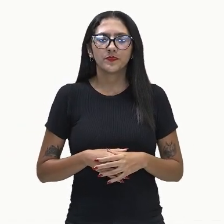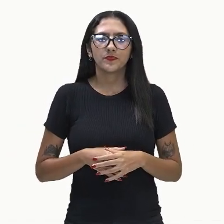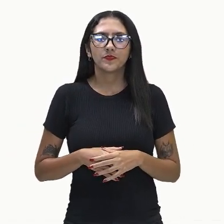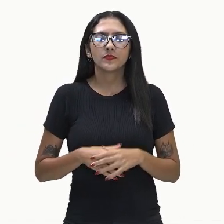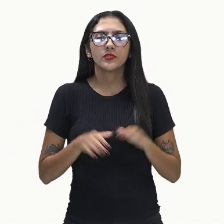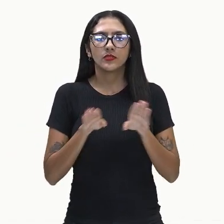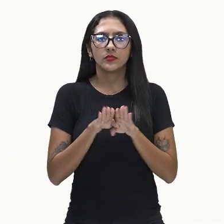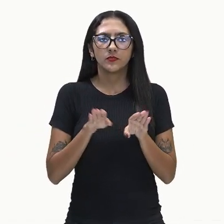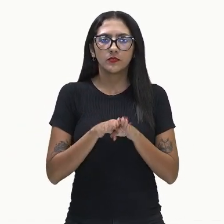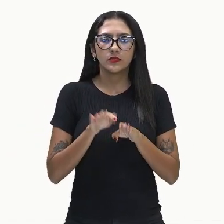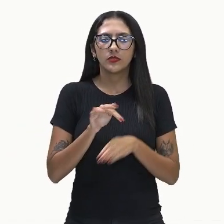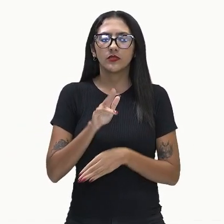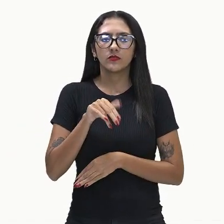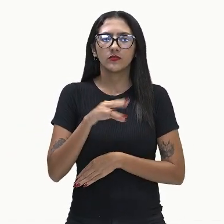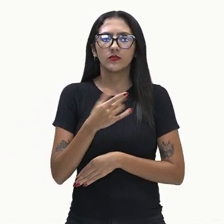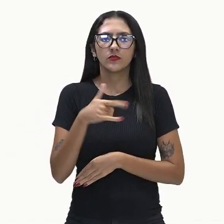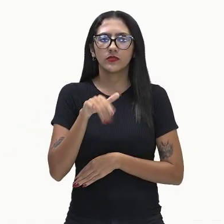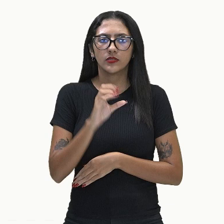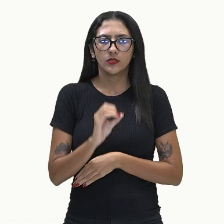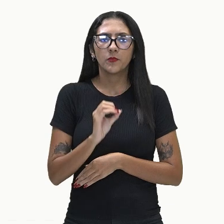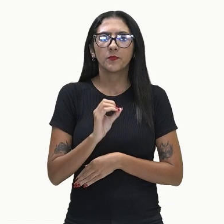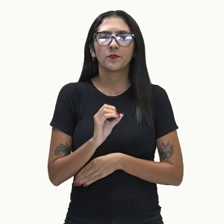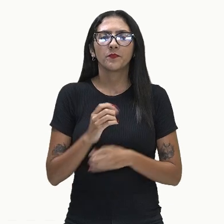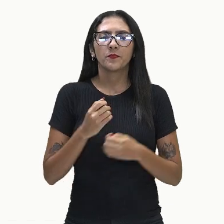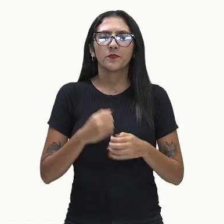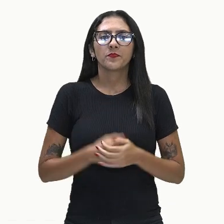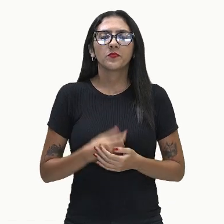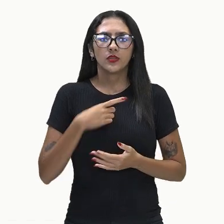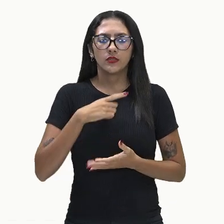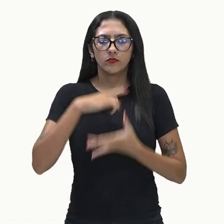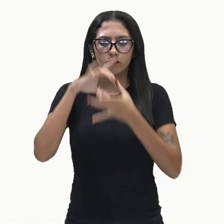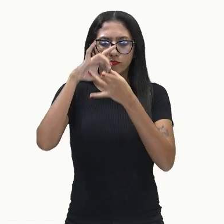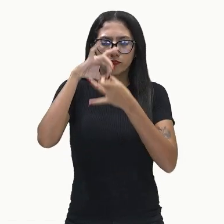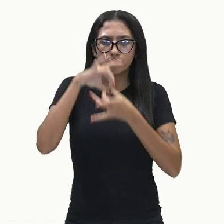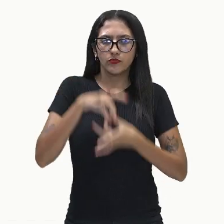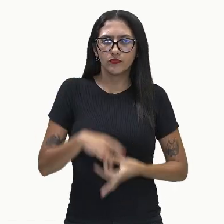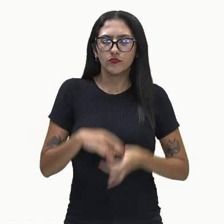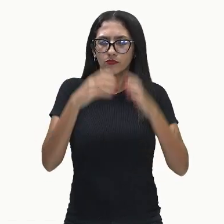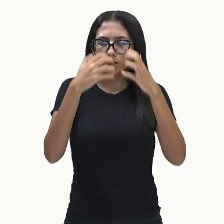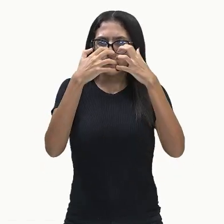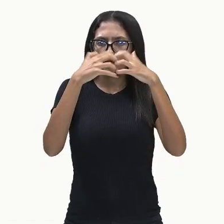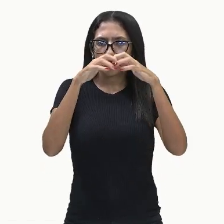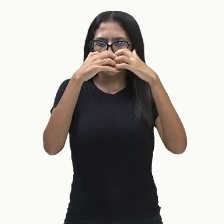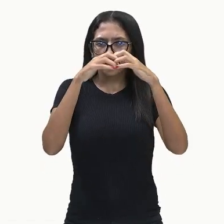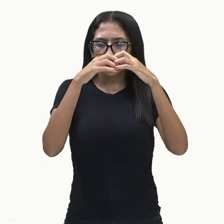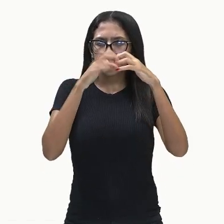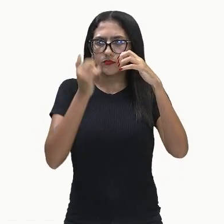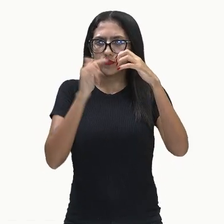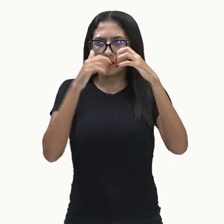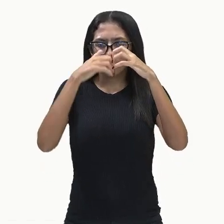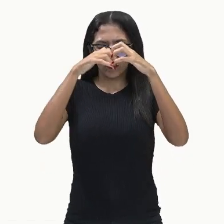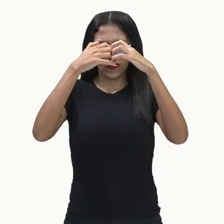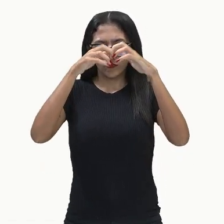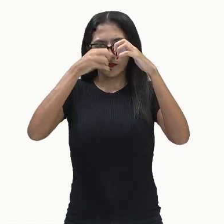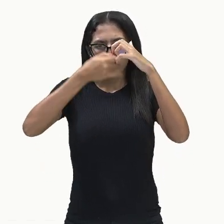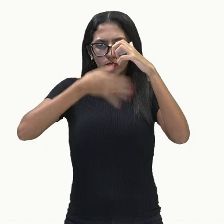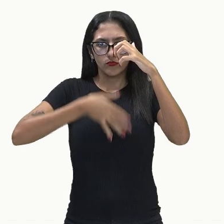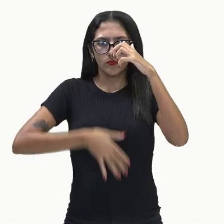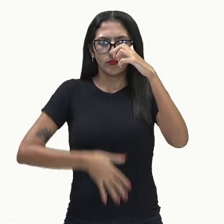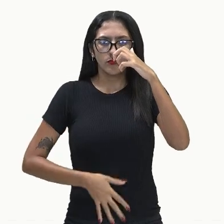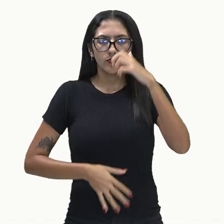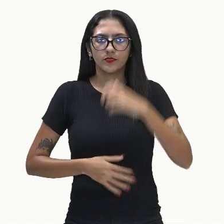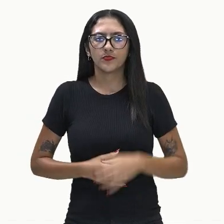a função de unir o nosso sistema nervoso central aos outros órgãos